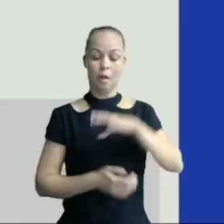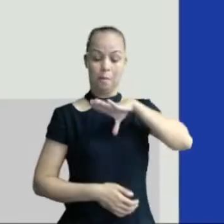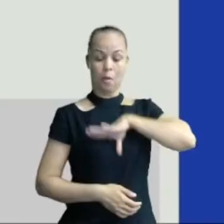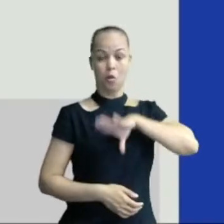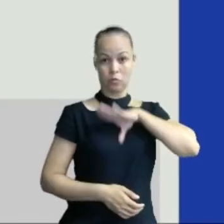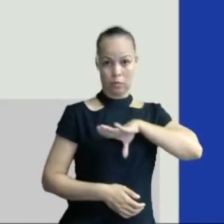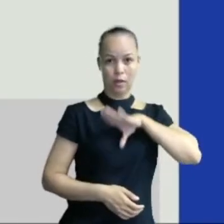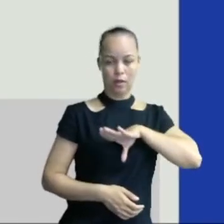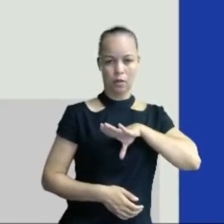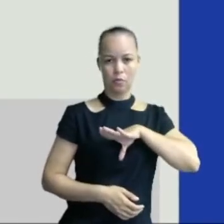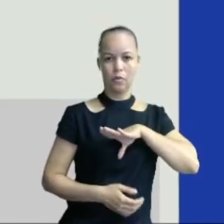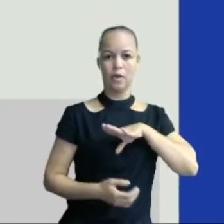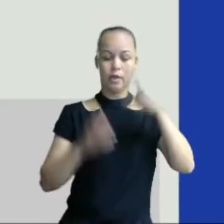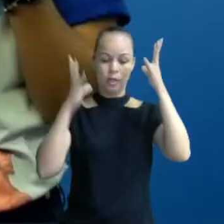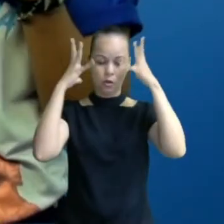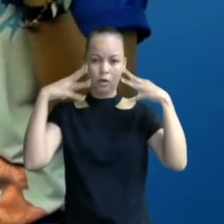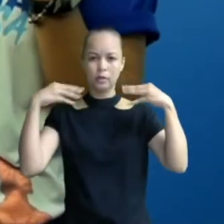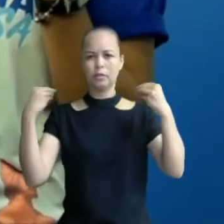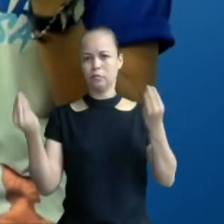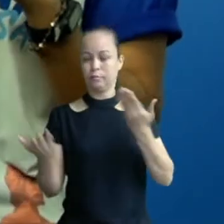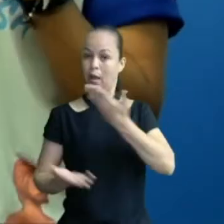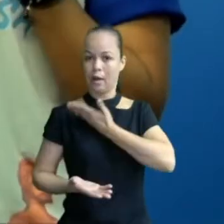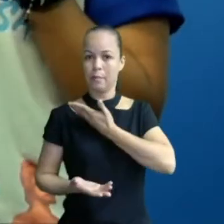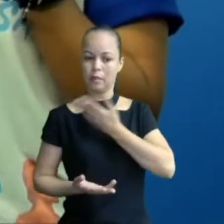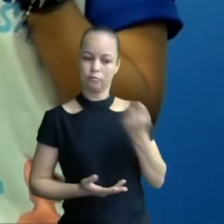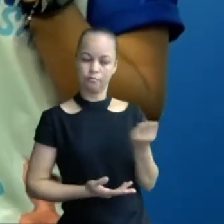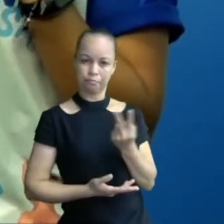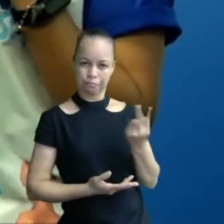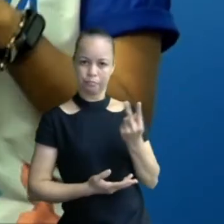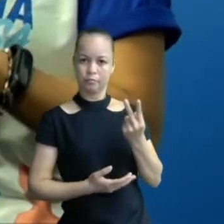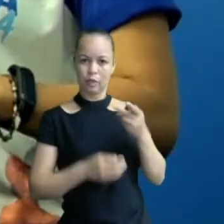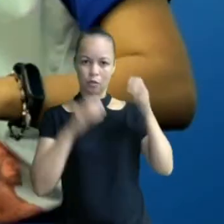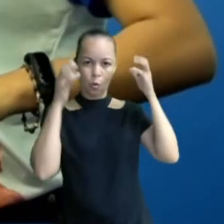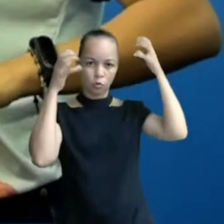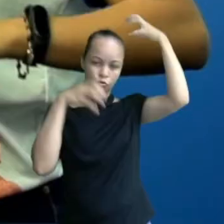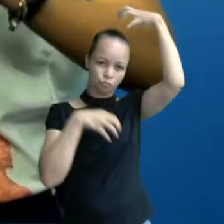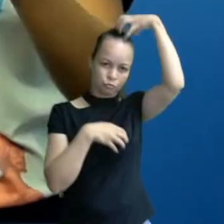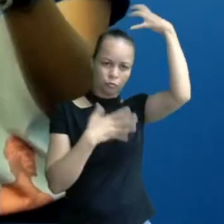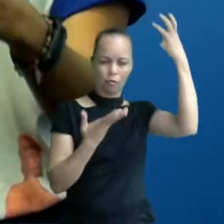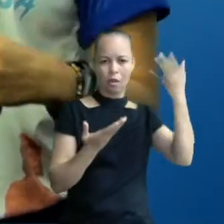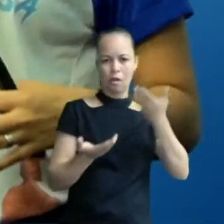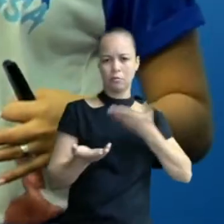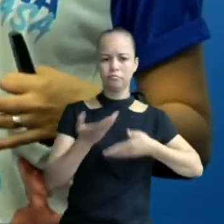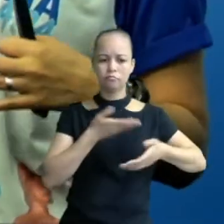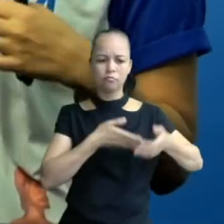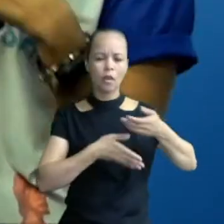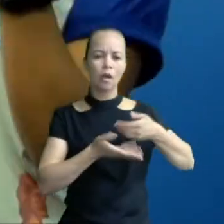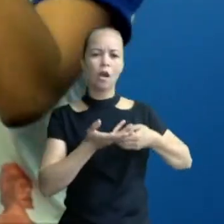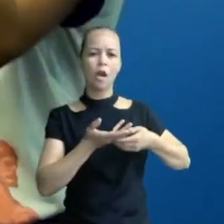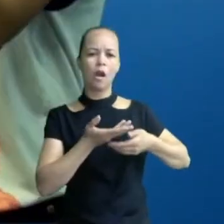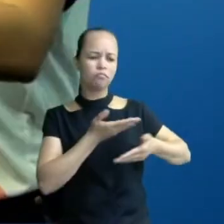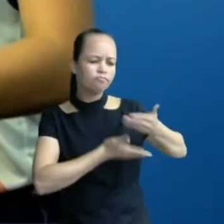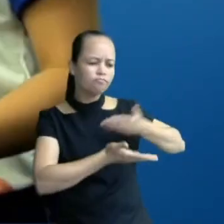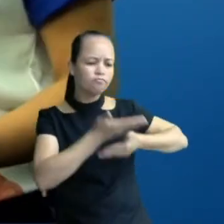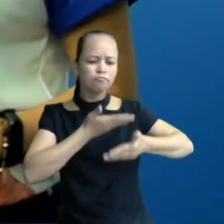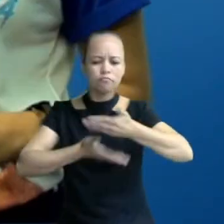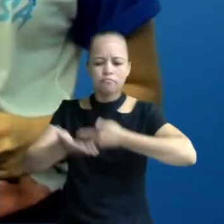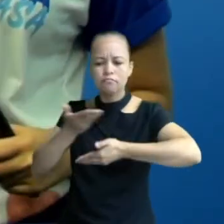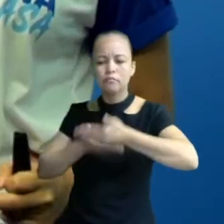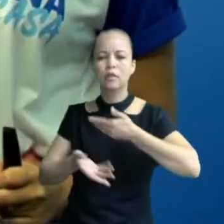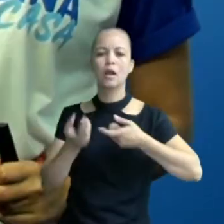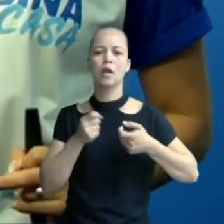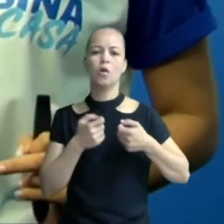Portugal e holandeses eram colegas, eram amigos, os dois reinos, tá bom? Eram amigos, compartilhavam as coisas, um